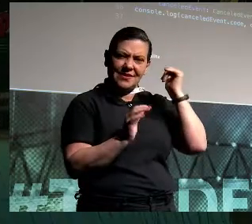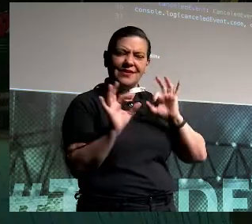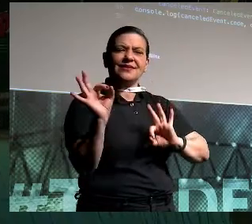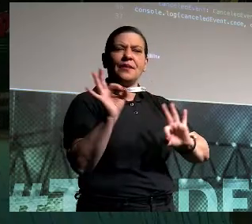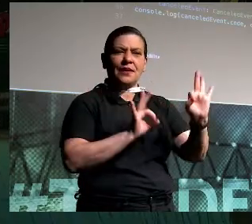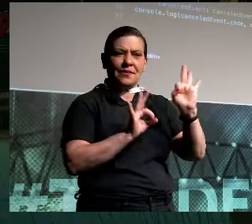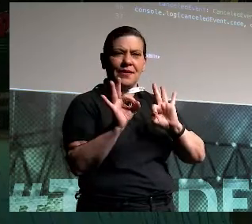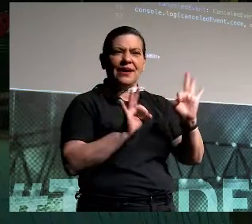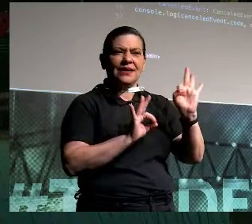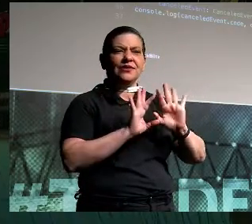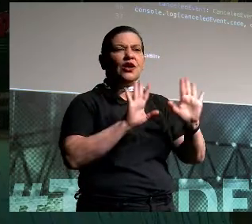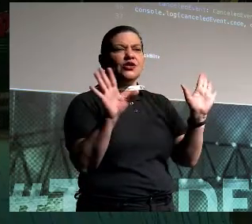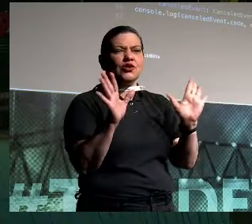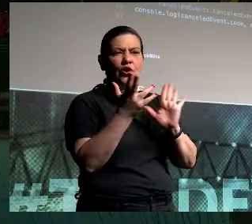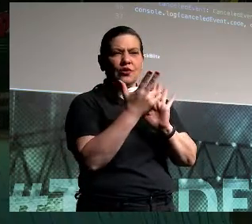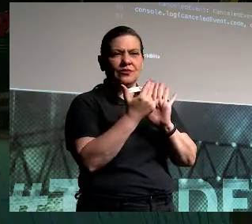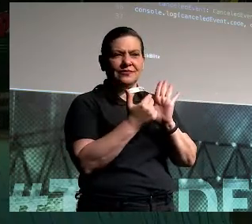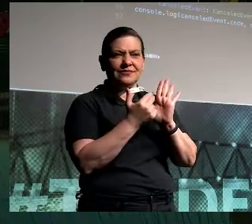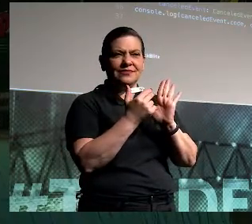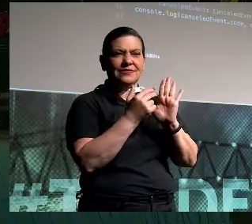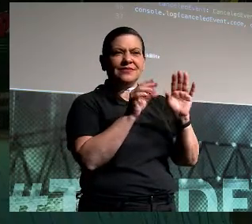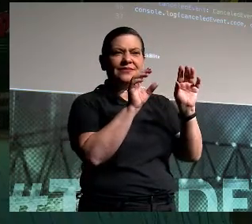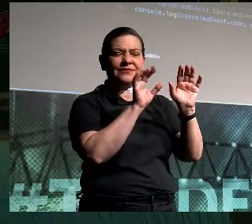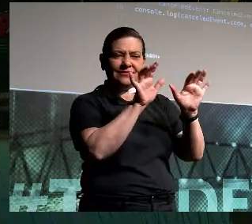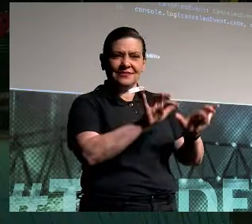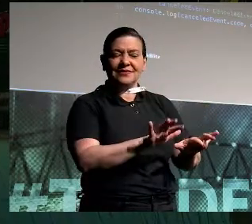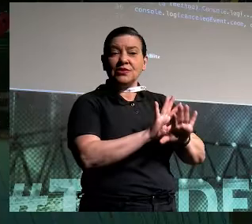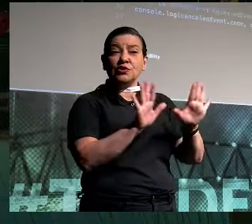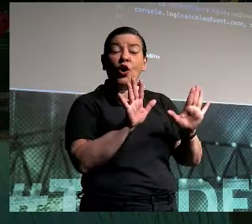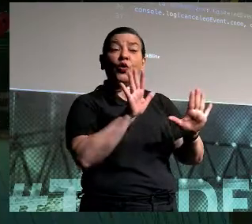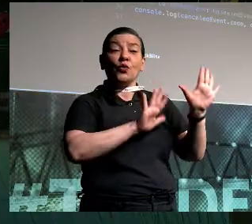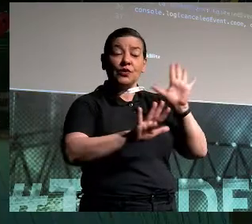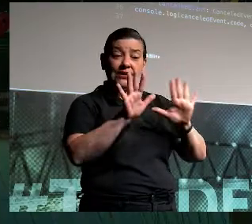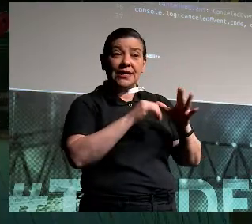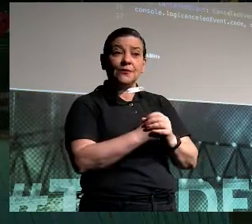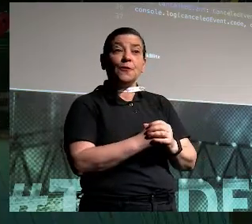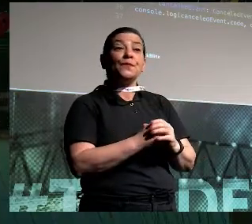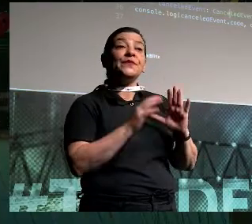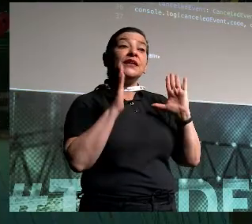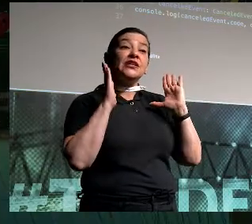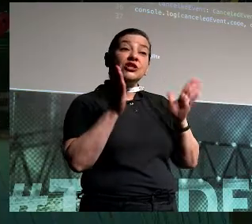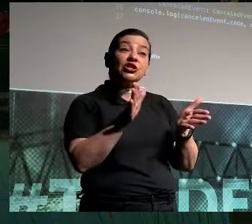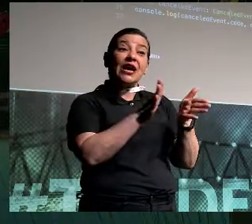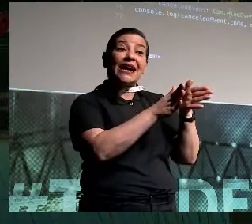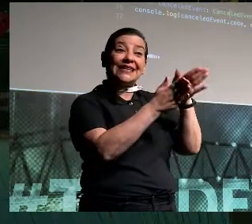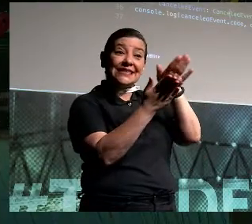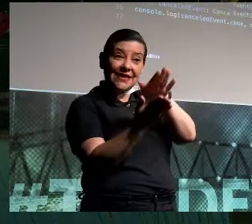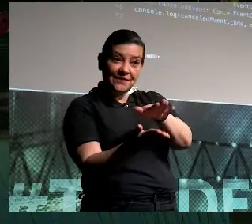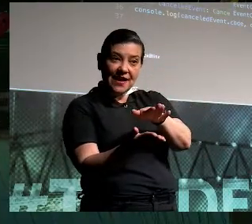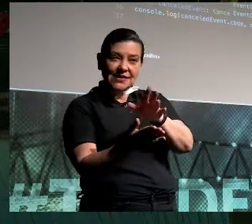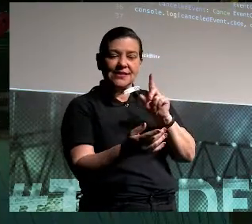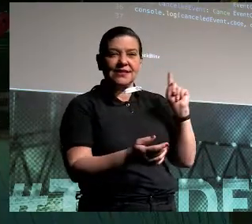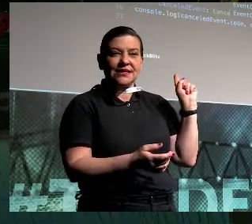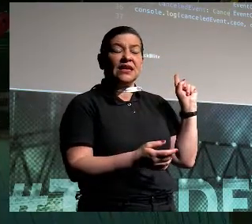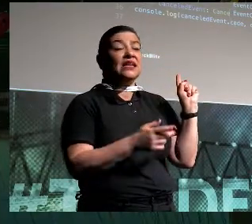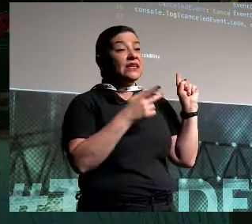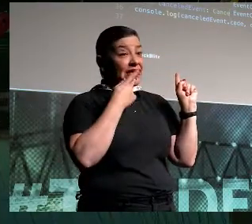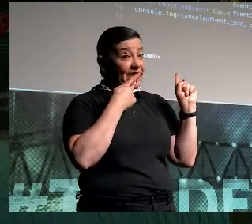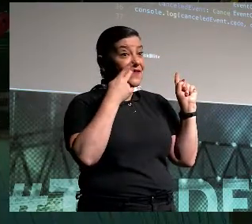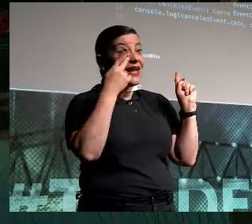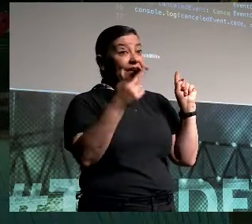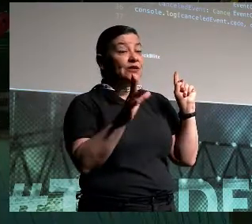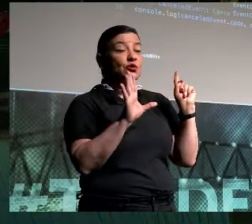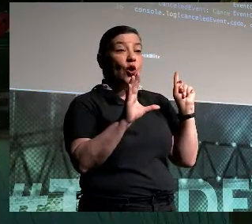não ia passar, né? É só para exemplo, então cuidado com N. E aqui, só que como eu tenho essa interface, ele está falando, olha,